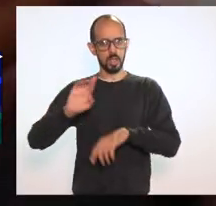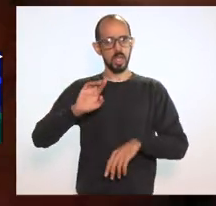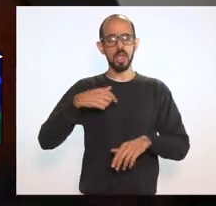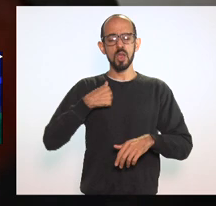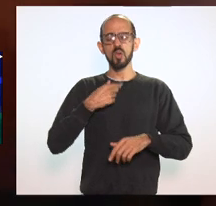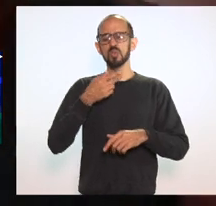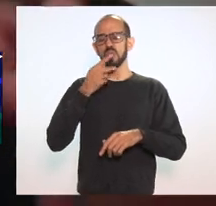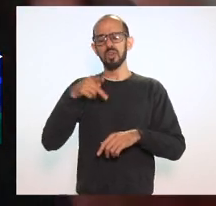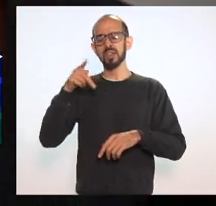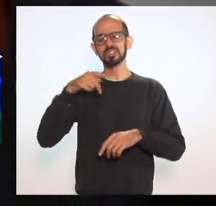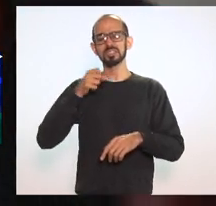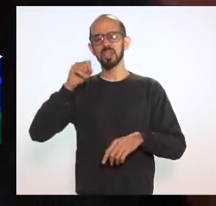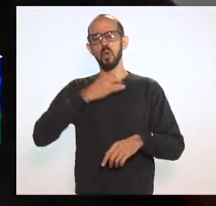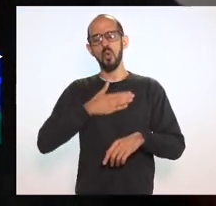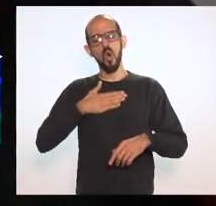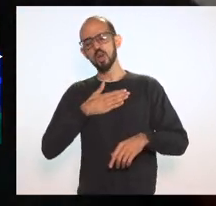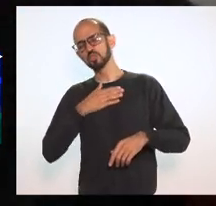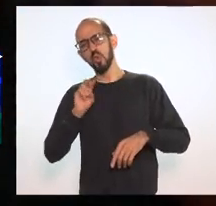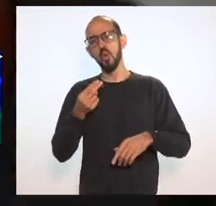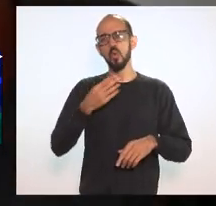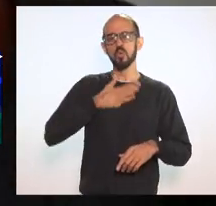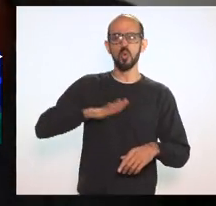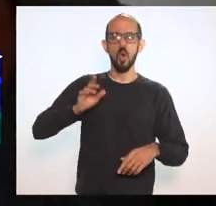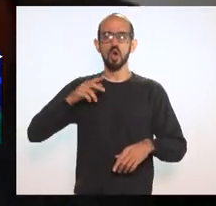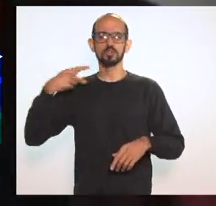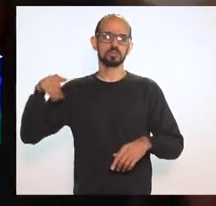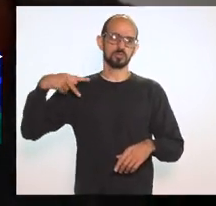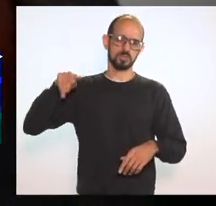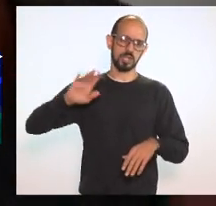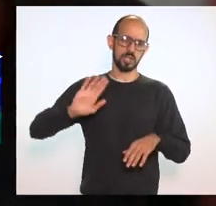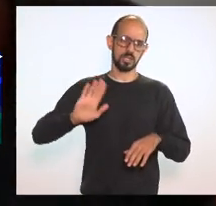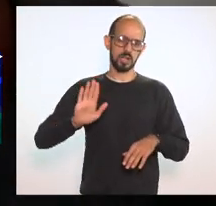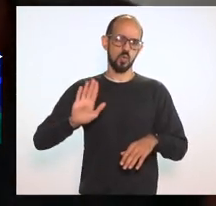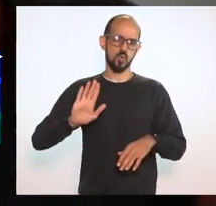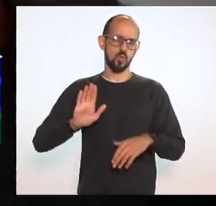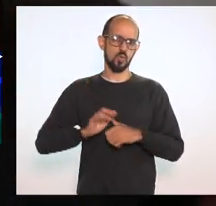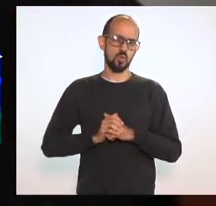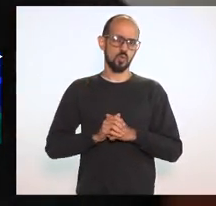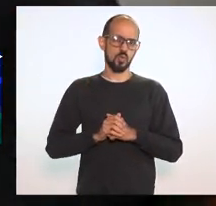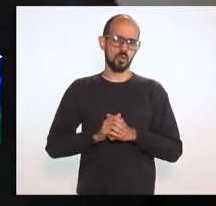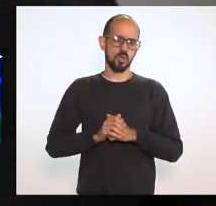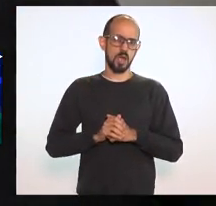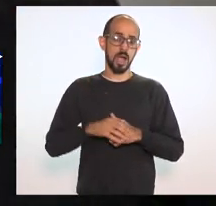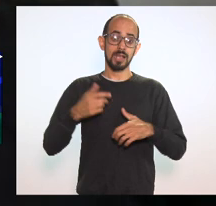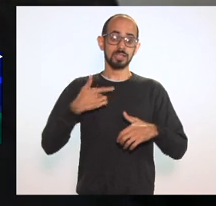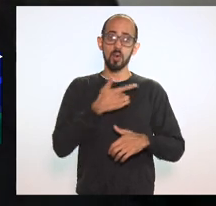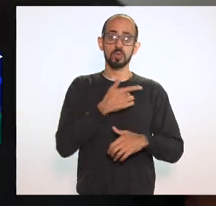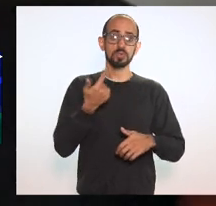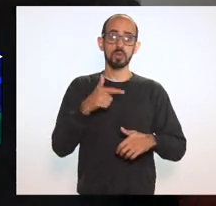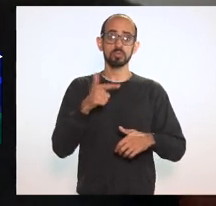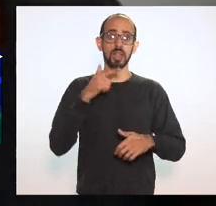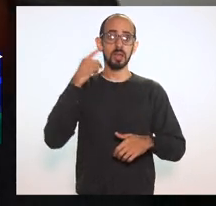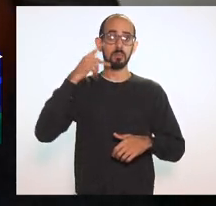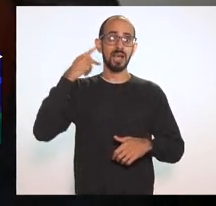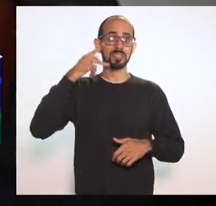eu não gosto se meu pai vai voltar ou não eu tô querendo ter vindo lá a saúde não tem a